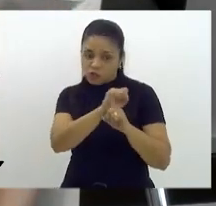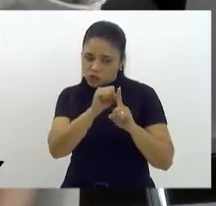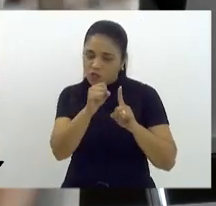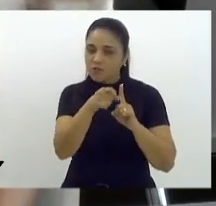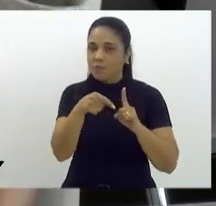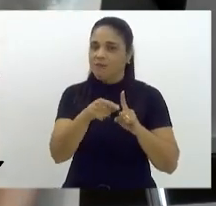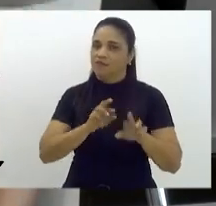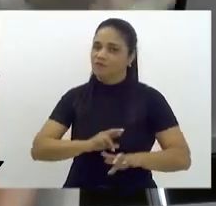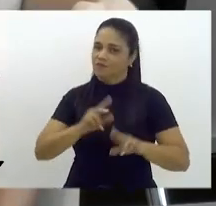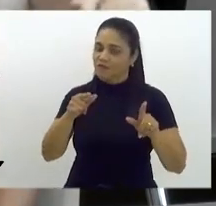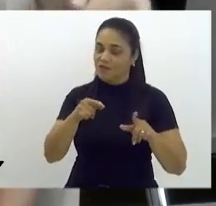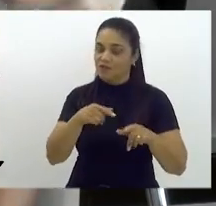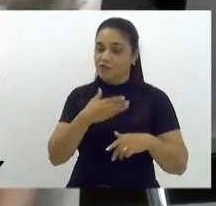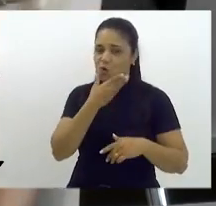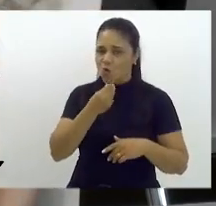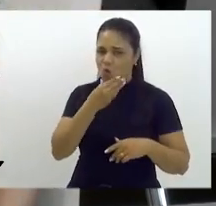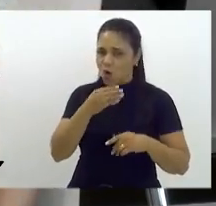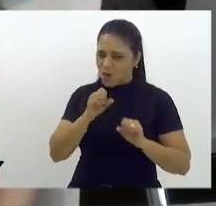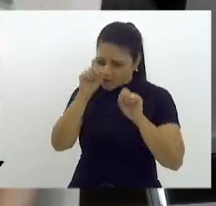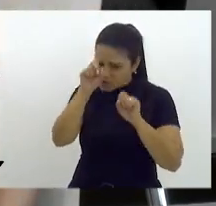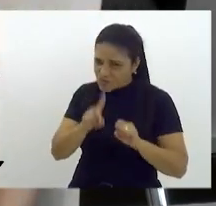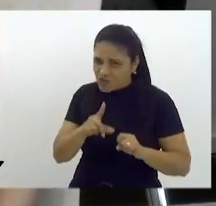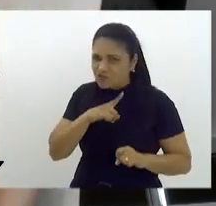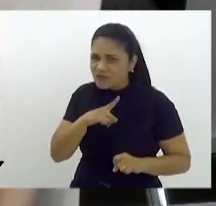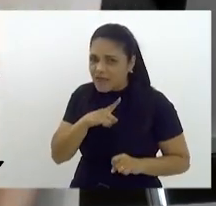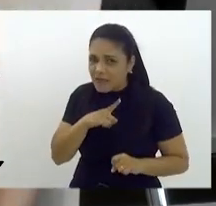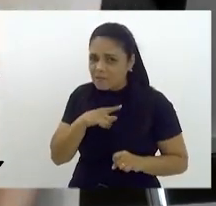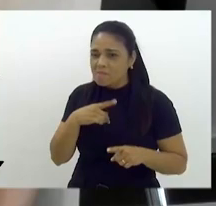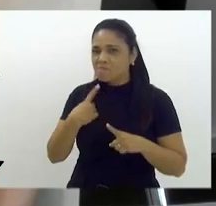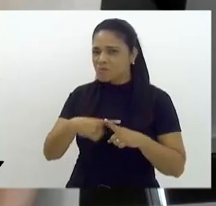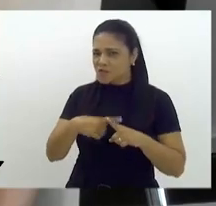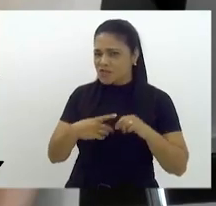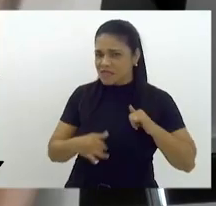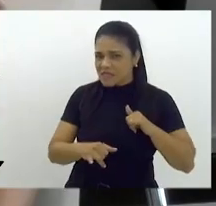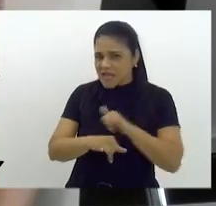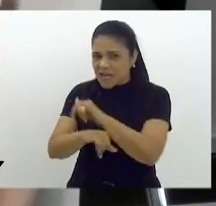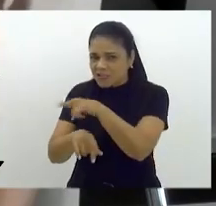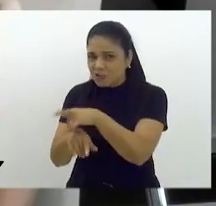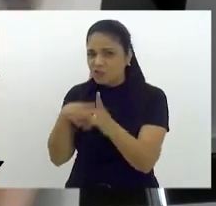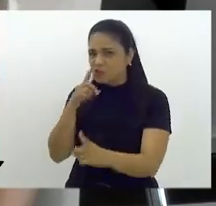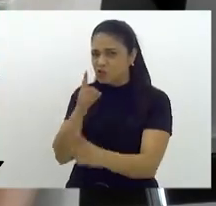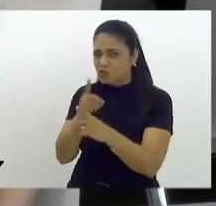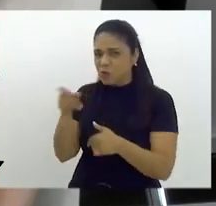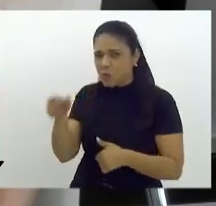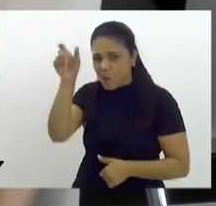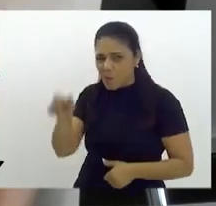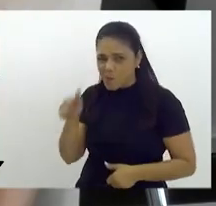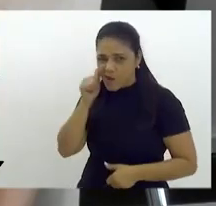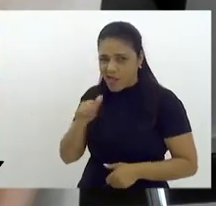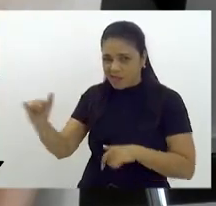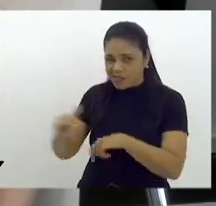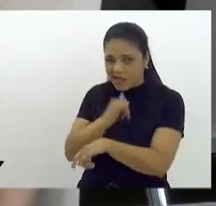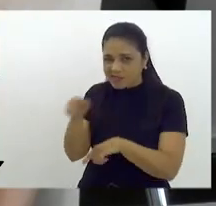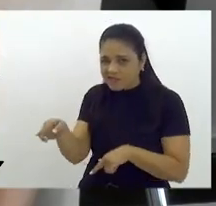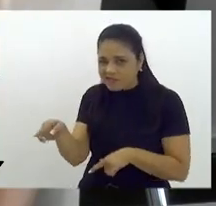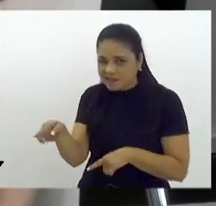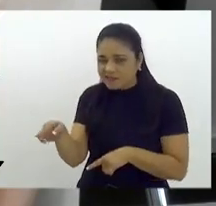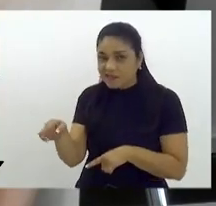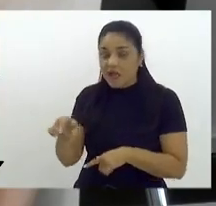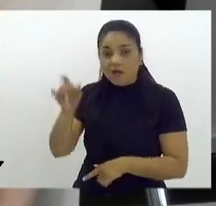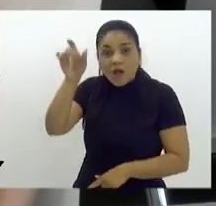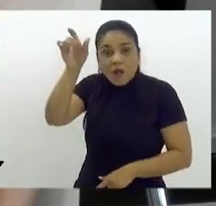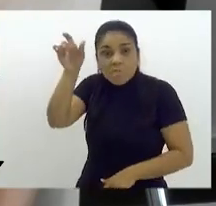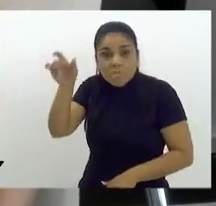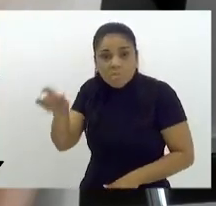que ele tem algum direito ainda de fazer isso porque ele foi traído descobriu né agora a mulher reparem a mulher